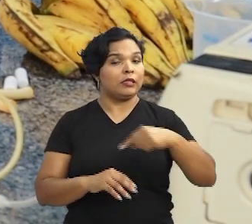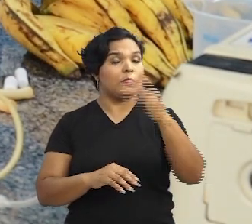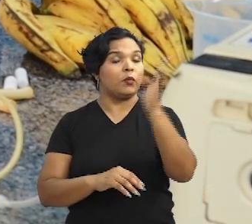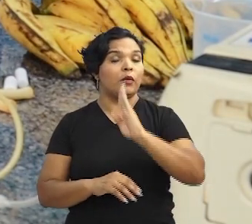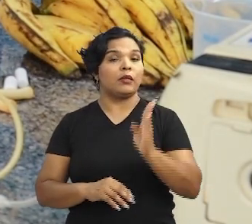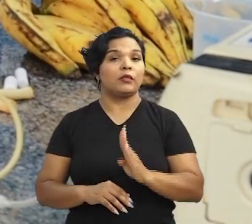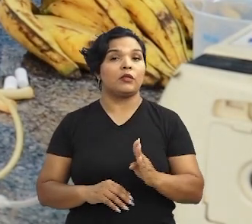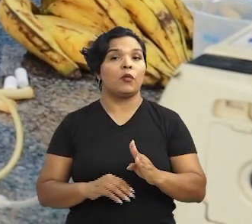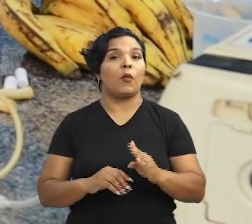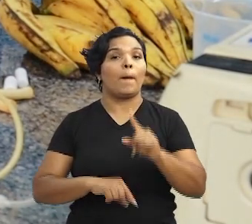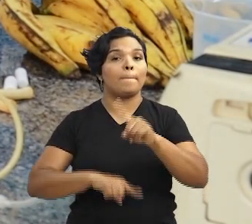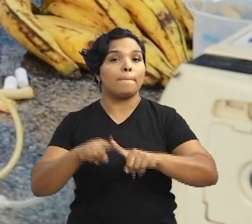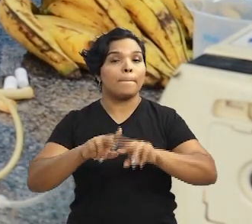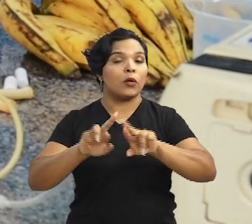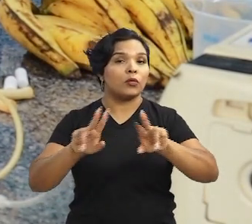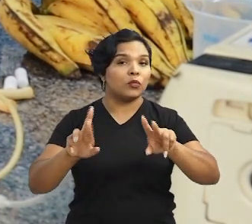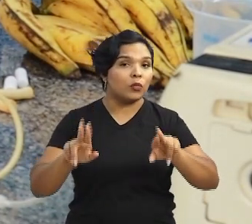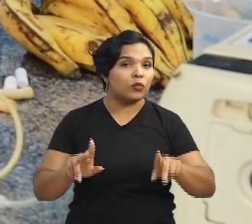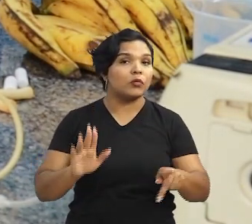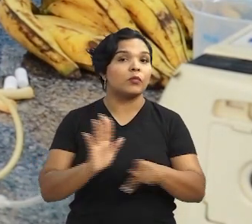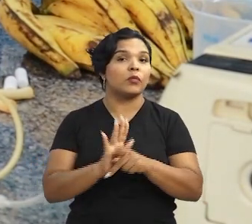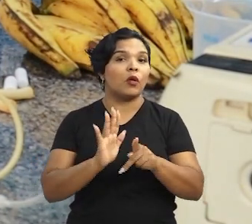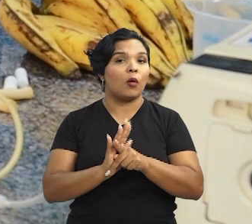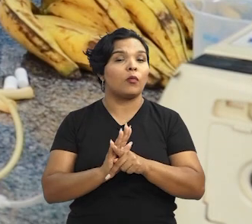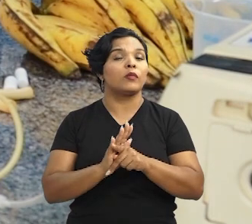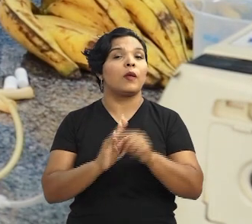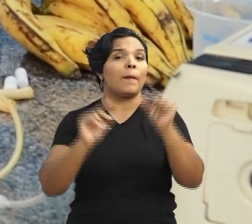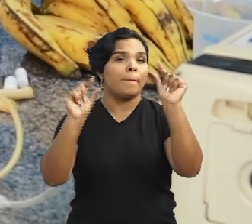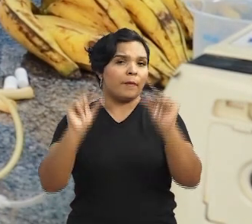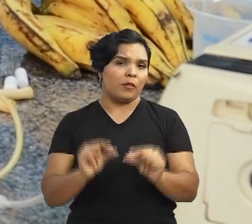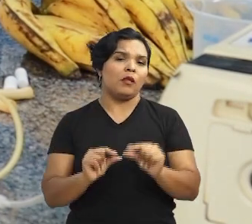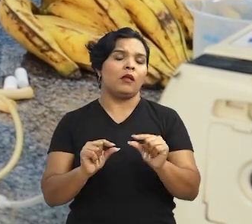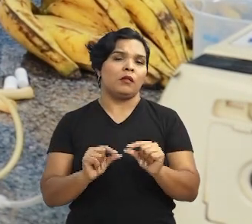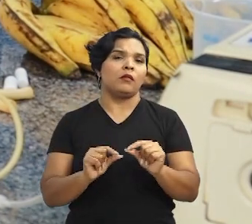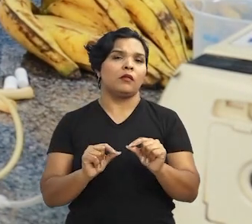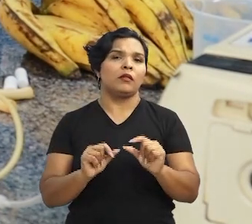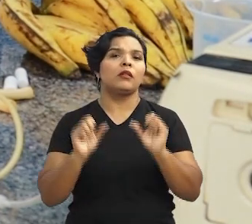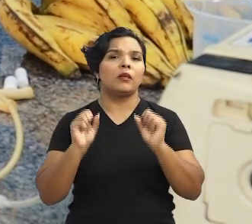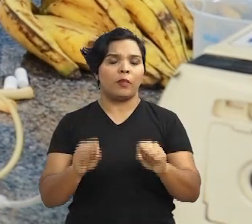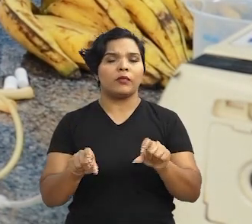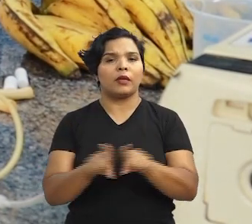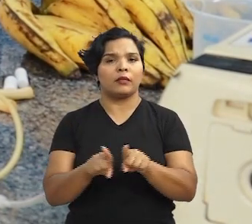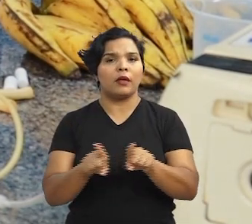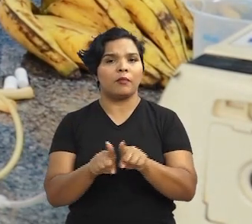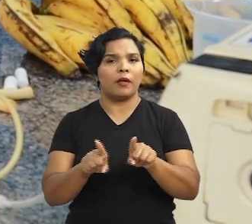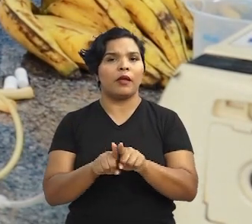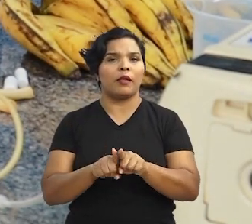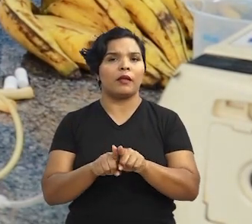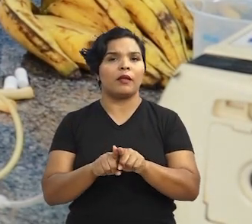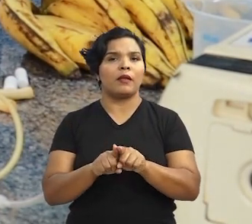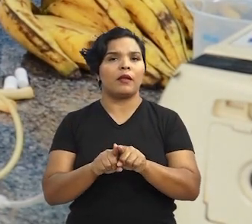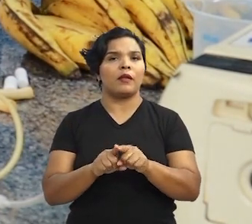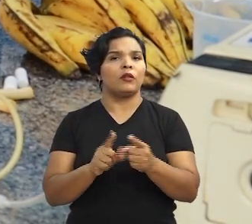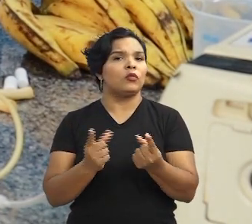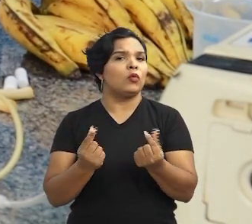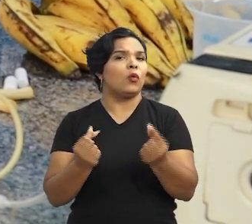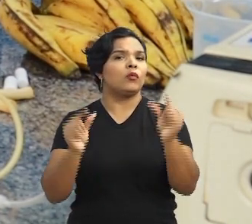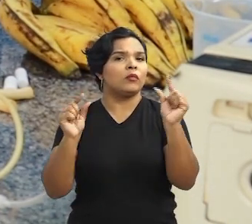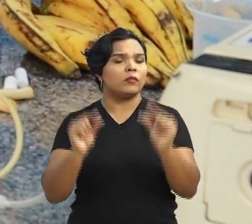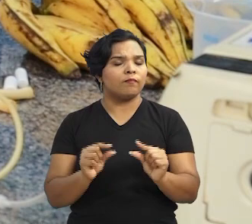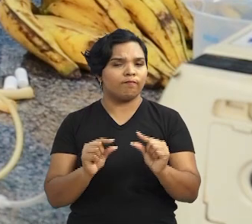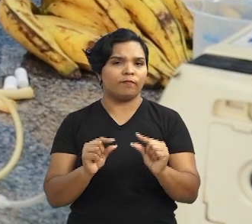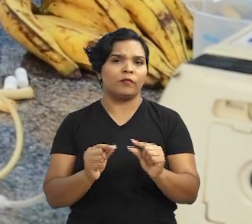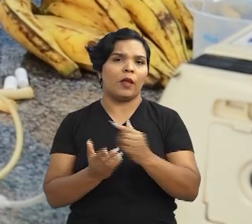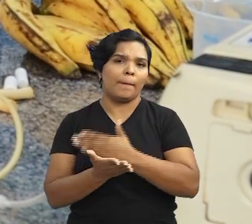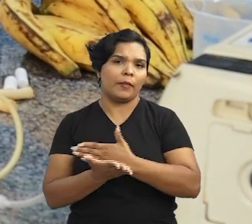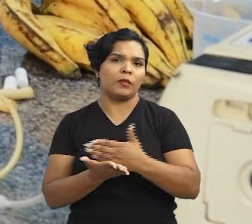trazer aqui para o Brasil produtos e materiais que sejam a um custo acessível e que a gente possa, de um modo geral, baratear